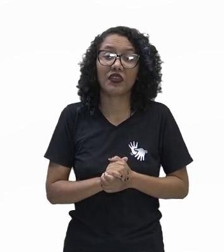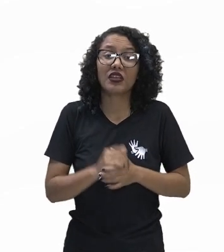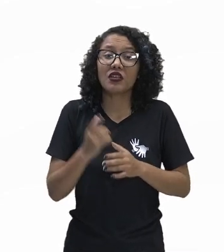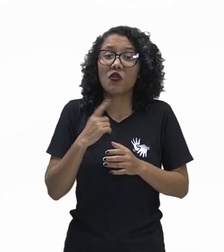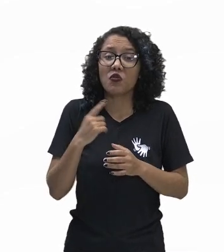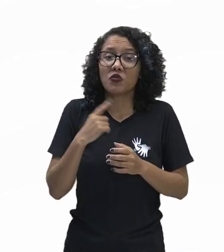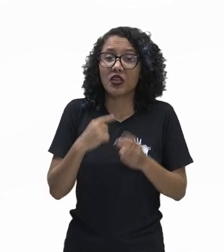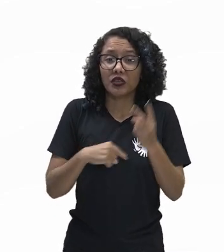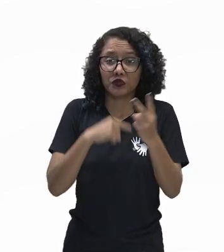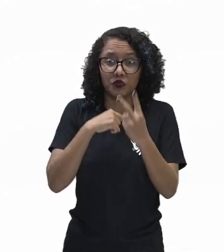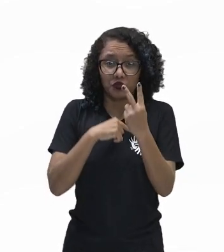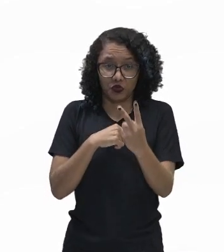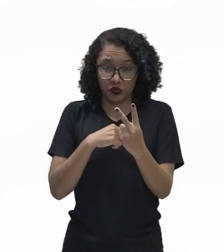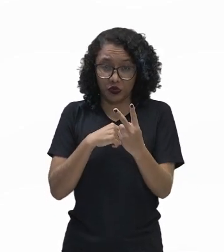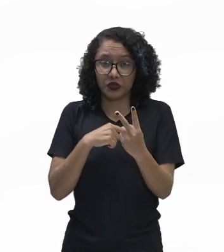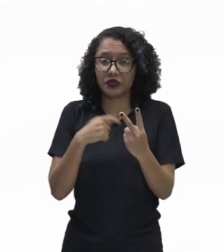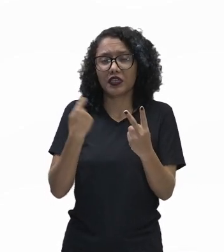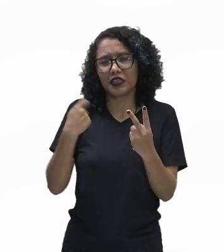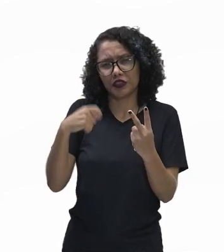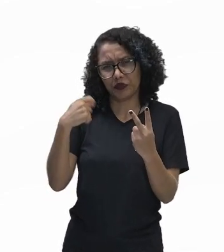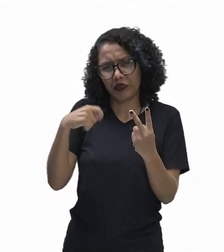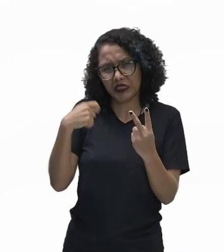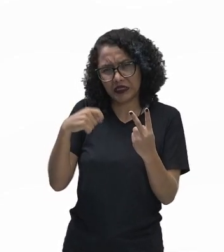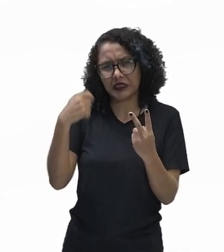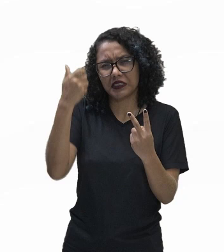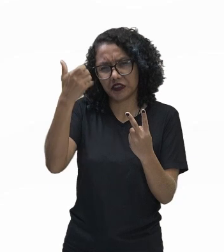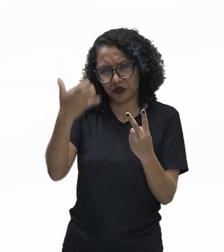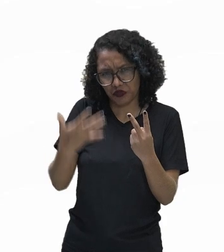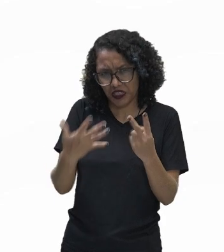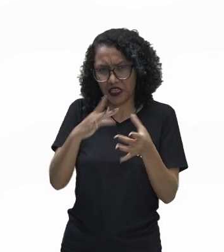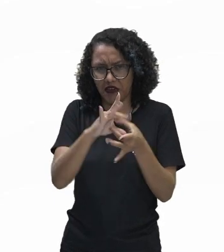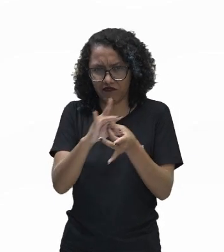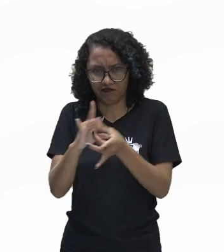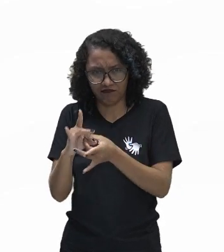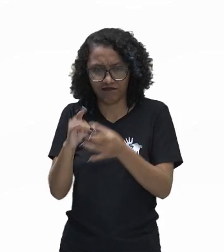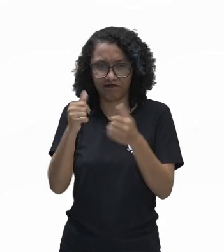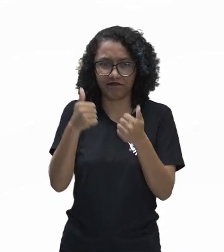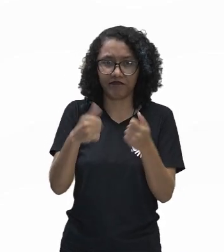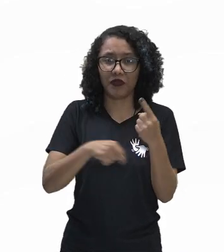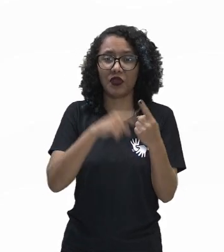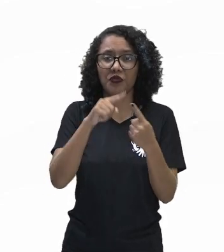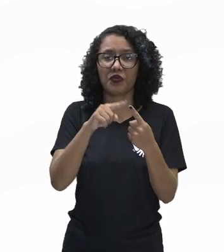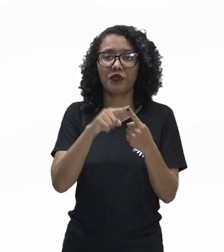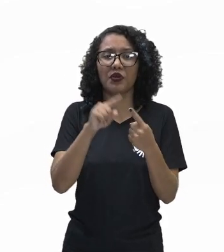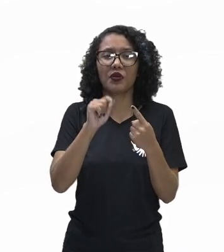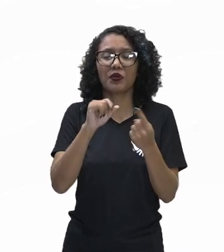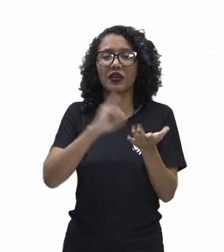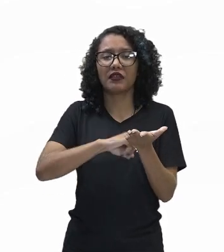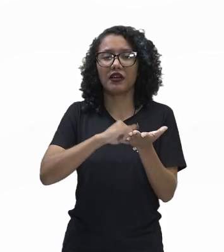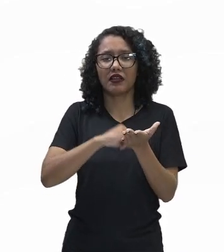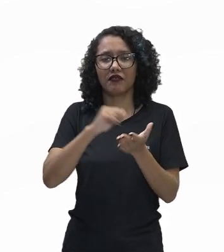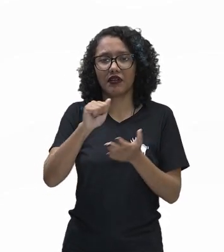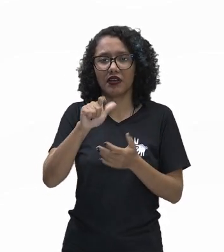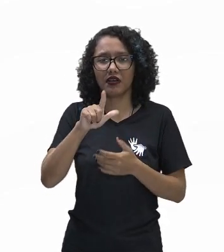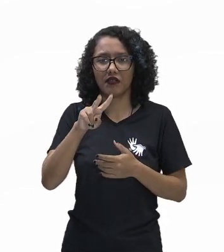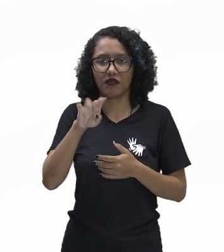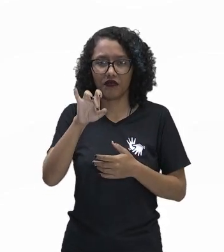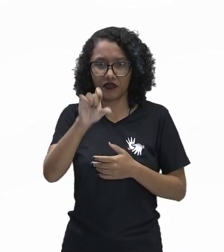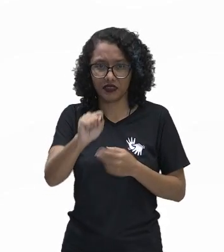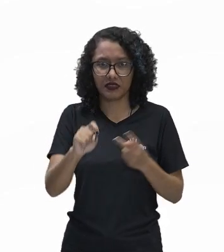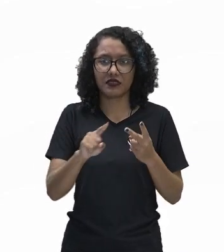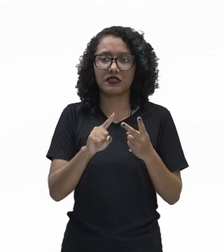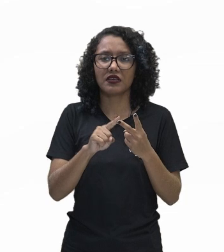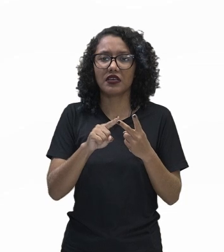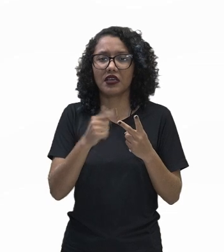tarifas que merecem ser contextualizadas. A primeira delas é a tarifa Alves Branco, certo? E a segunda,